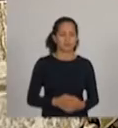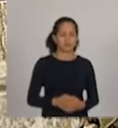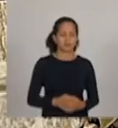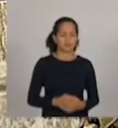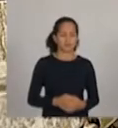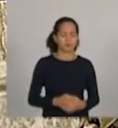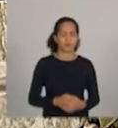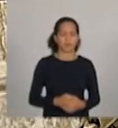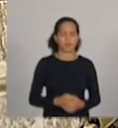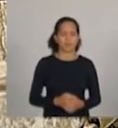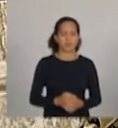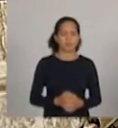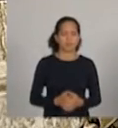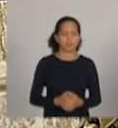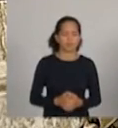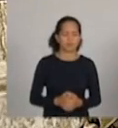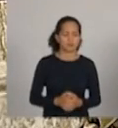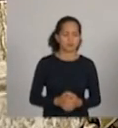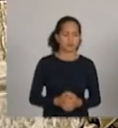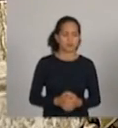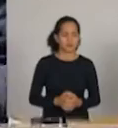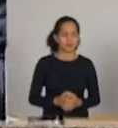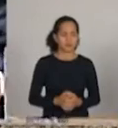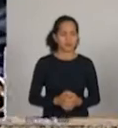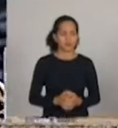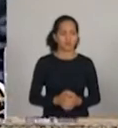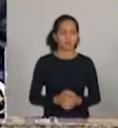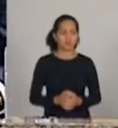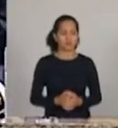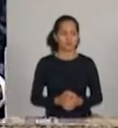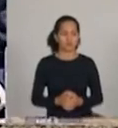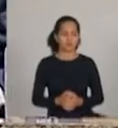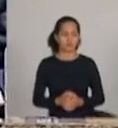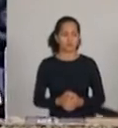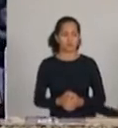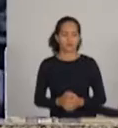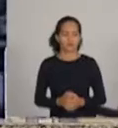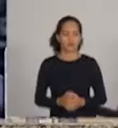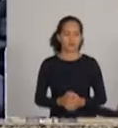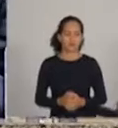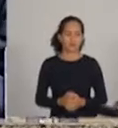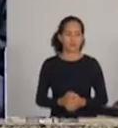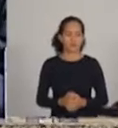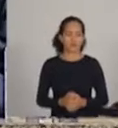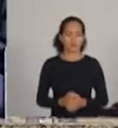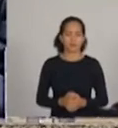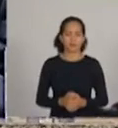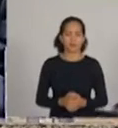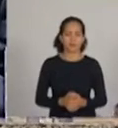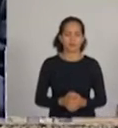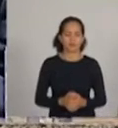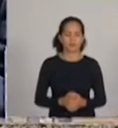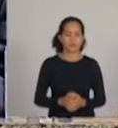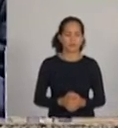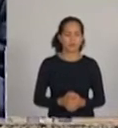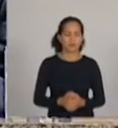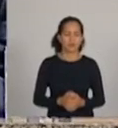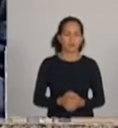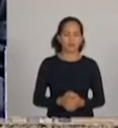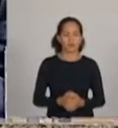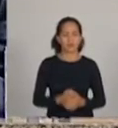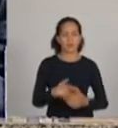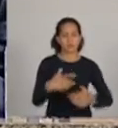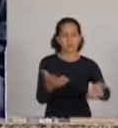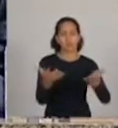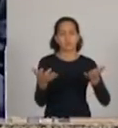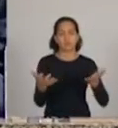Muito bem, deputado. Capitão Assunção, cumprindo rigorosamente o regimento interno com relação